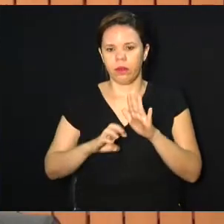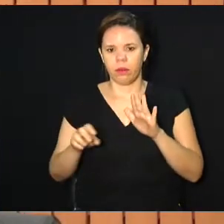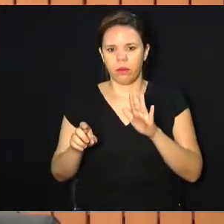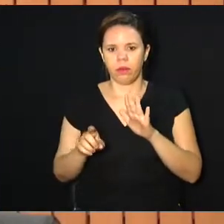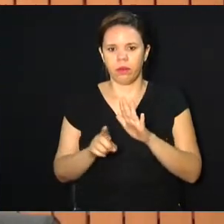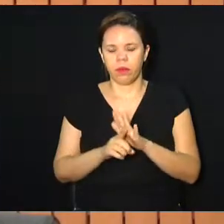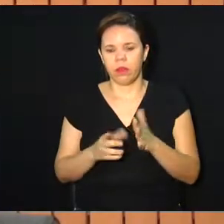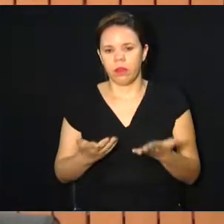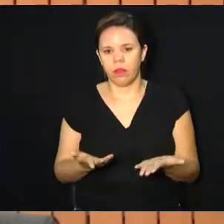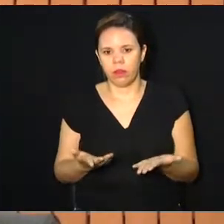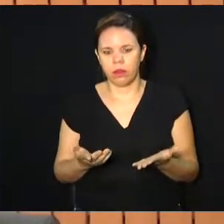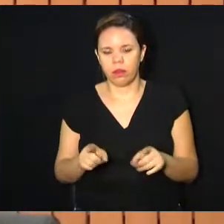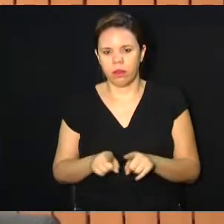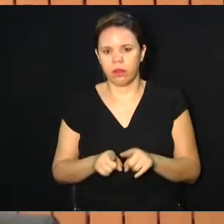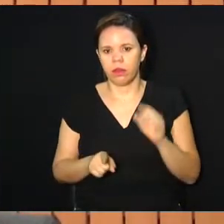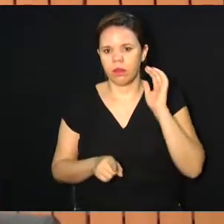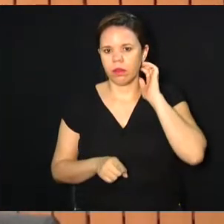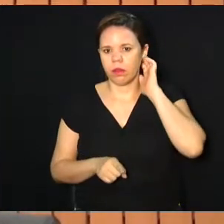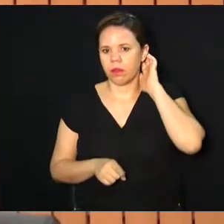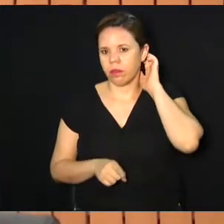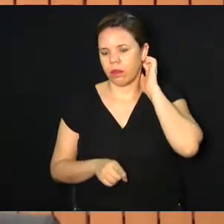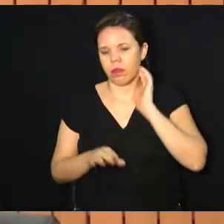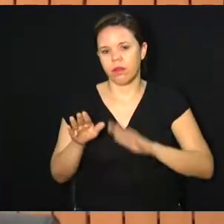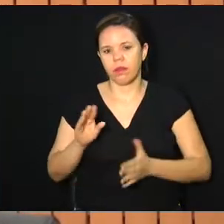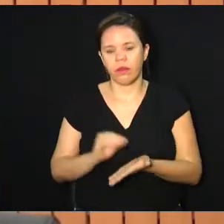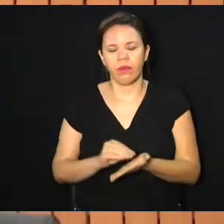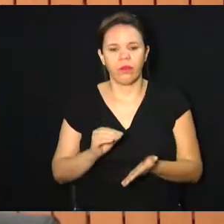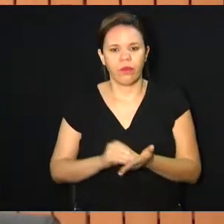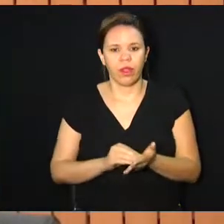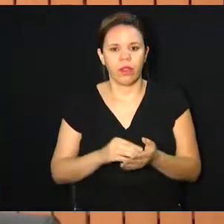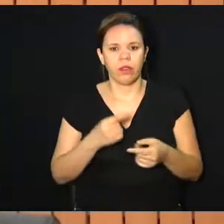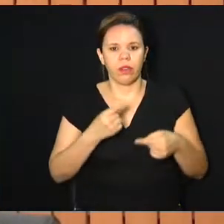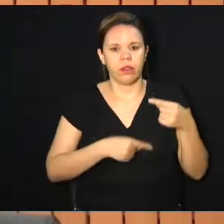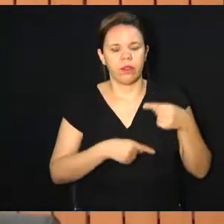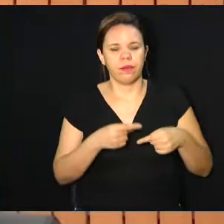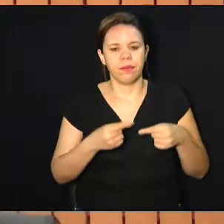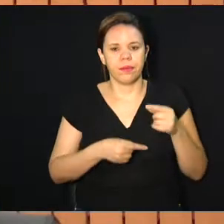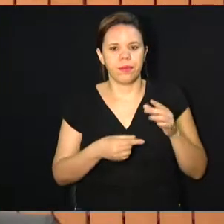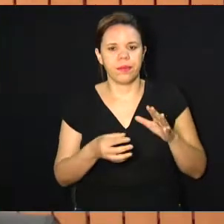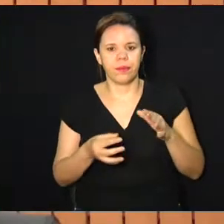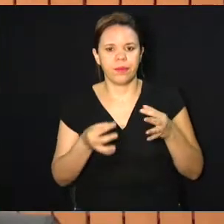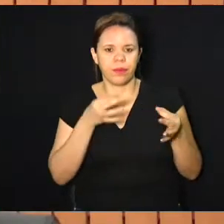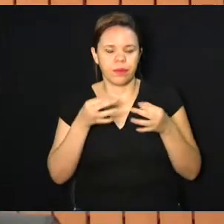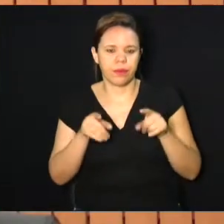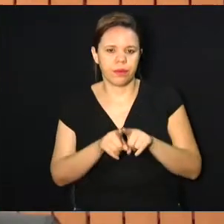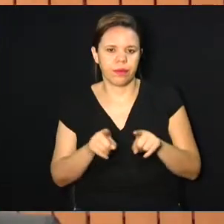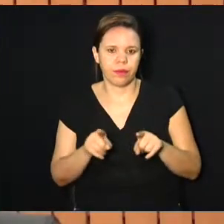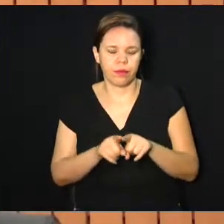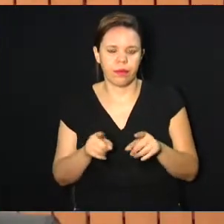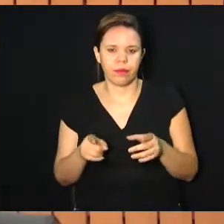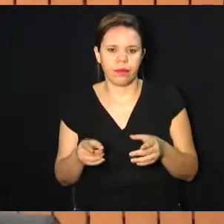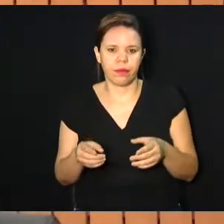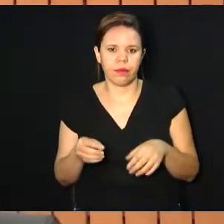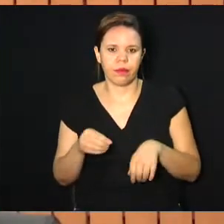E, enfim, até, né, a falta de debate limitou a gente, que a gente vai mandar agora na consulta, de mandar outras contribuições,